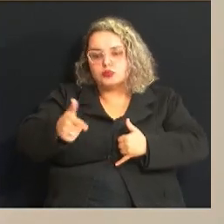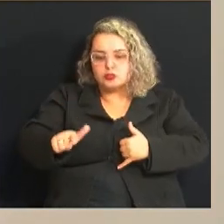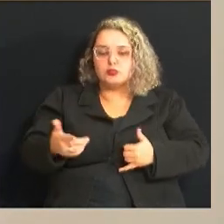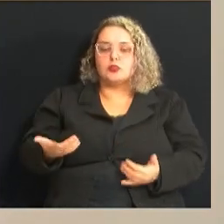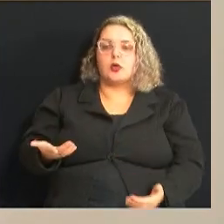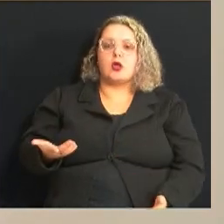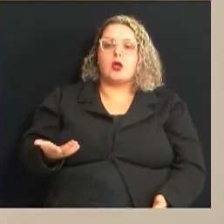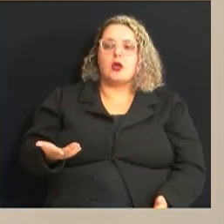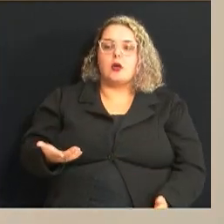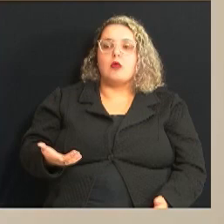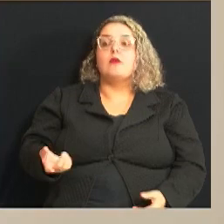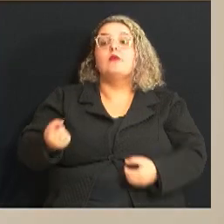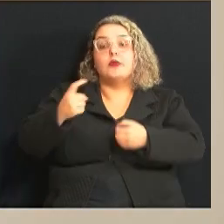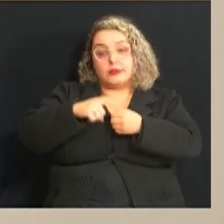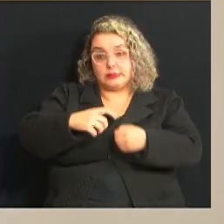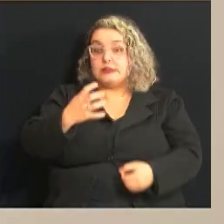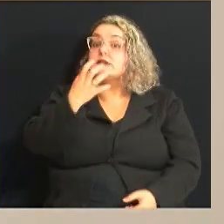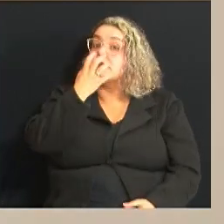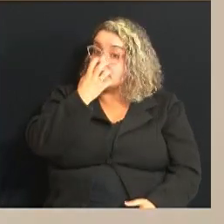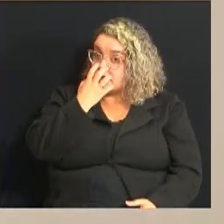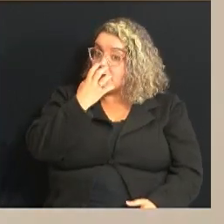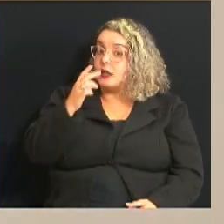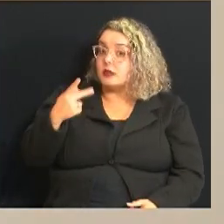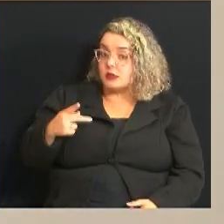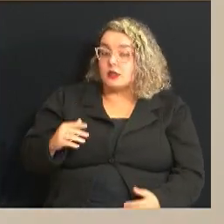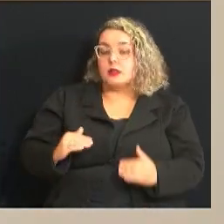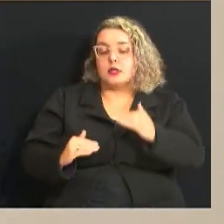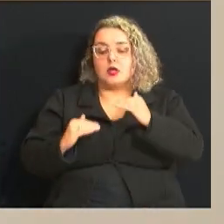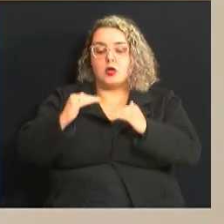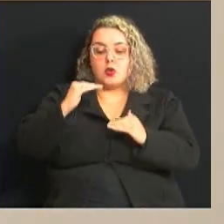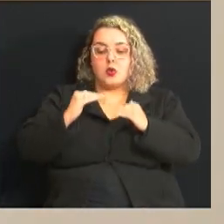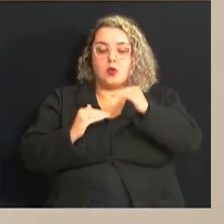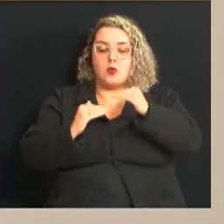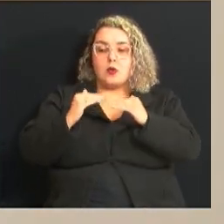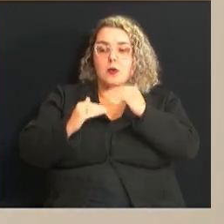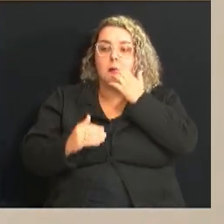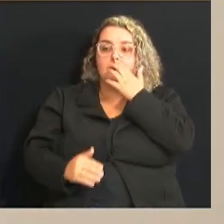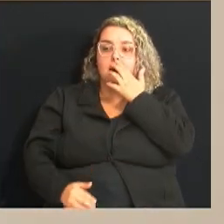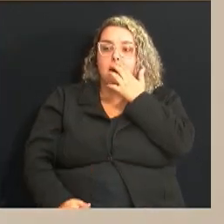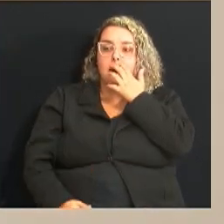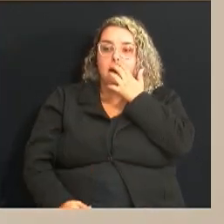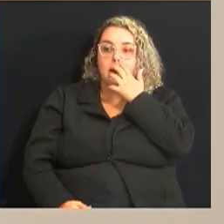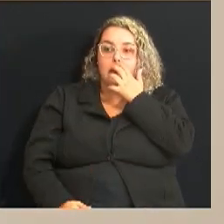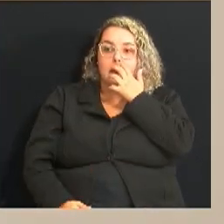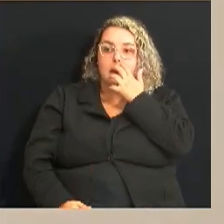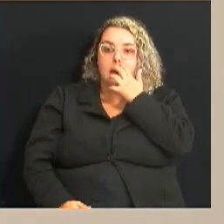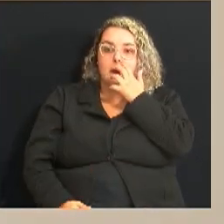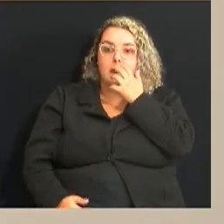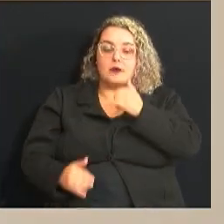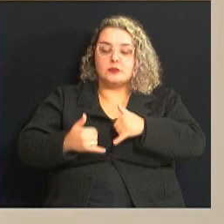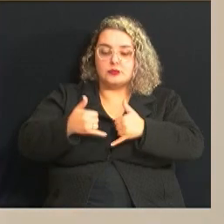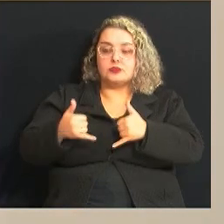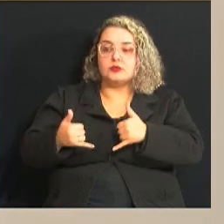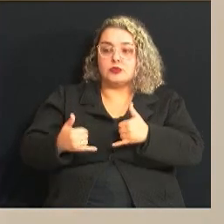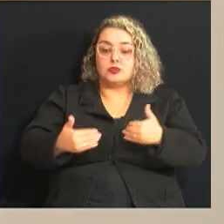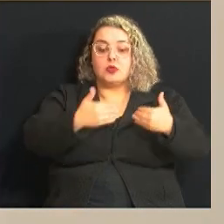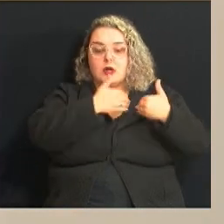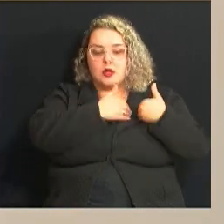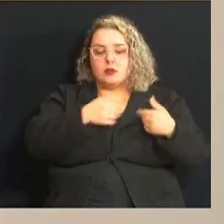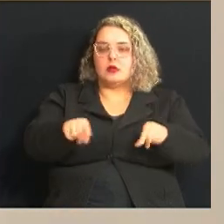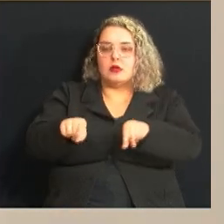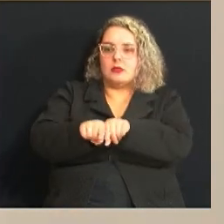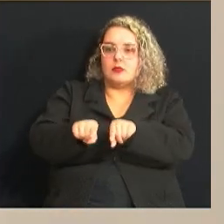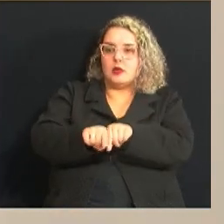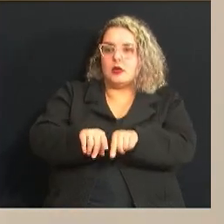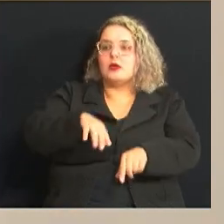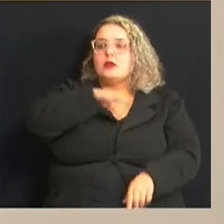serem cães, né? E que a gente tenha um equilíbrio de energia entre o tutor e os animais. Então a gente pode fazer